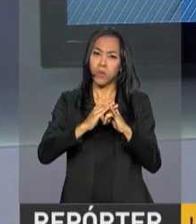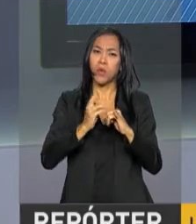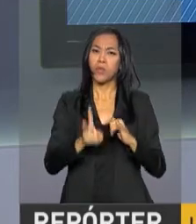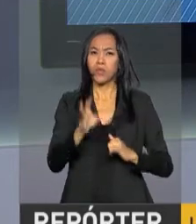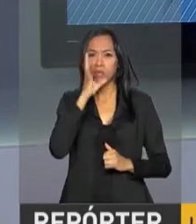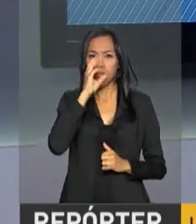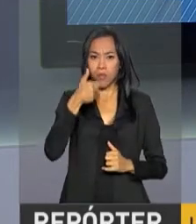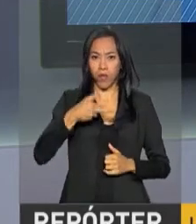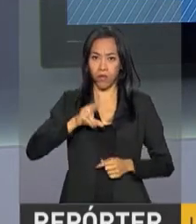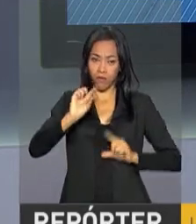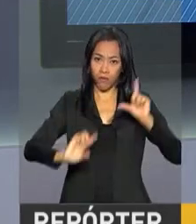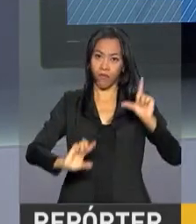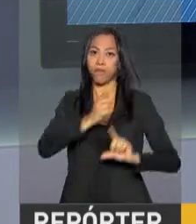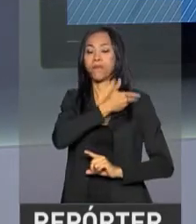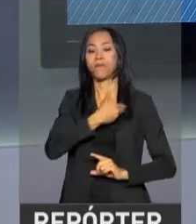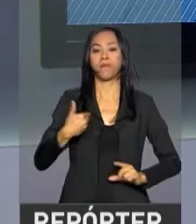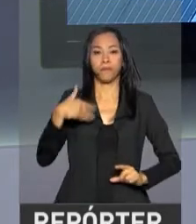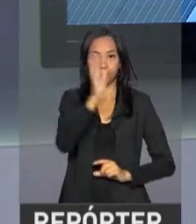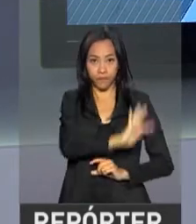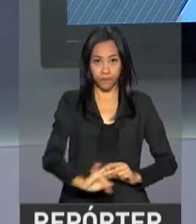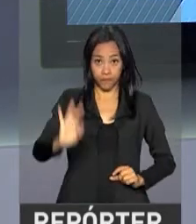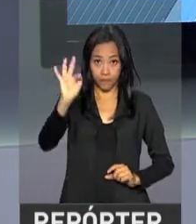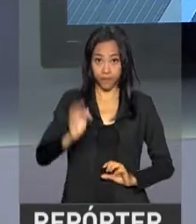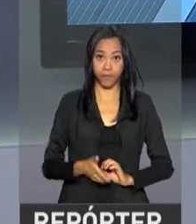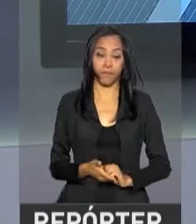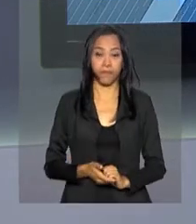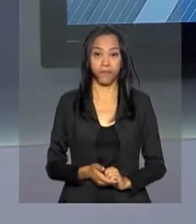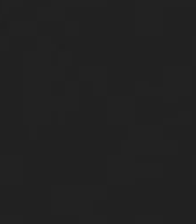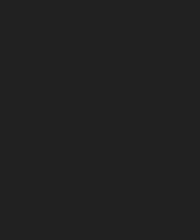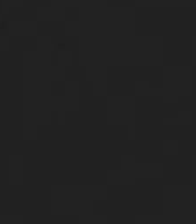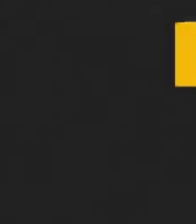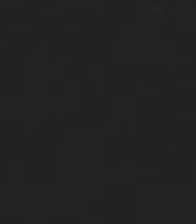continue com a gente na nbr a tv do governo federal